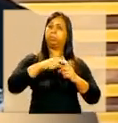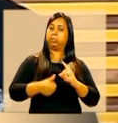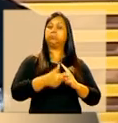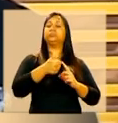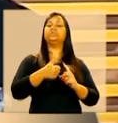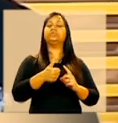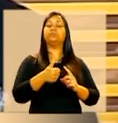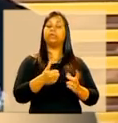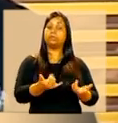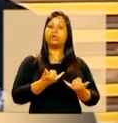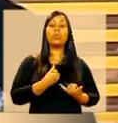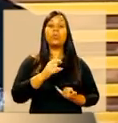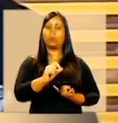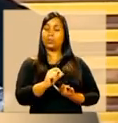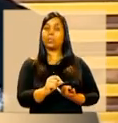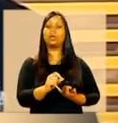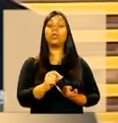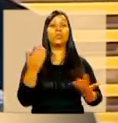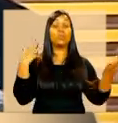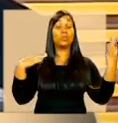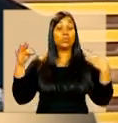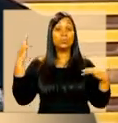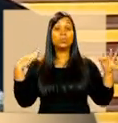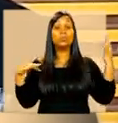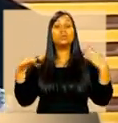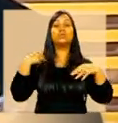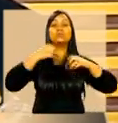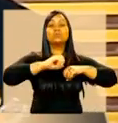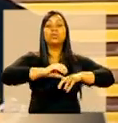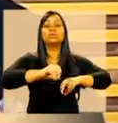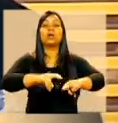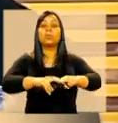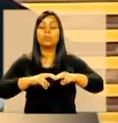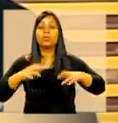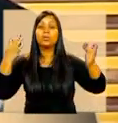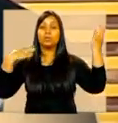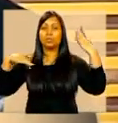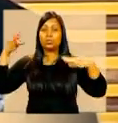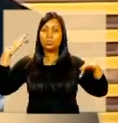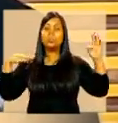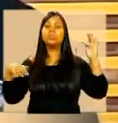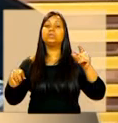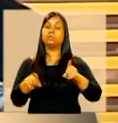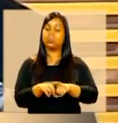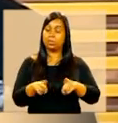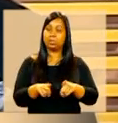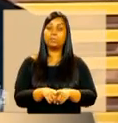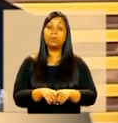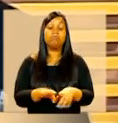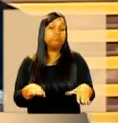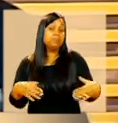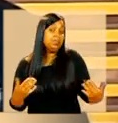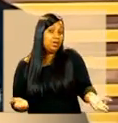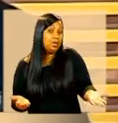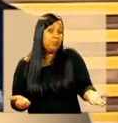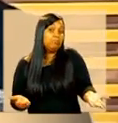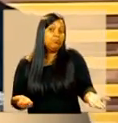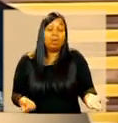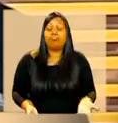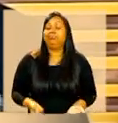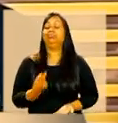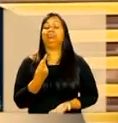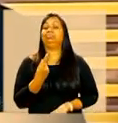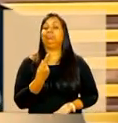o turismo, a gente trabalha também na questão do educar pelo turismo e para o turismo. Então, é